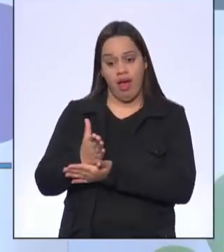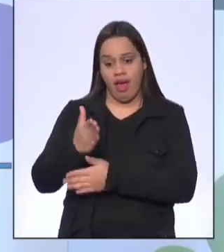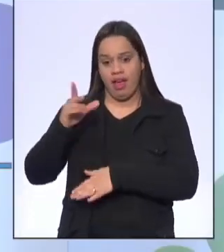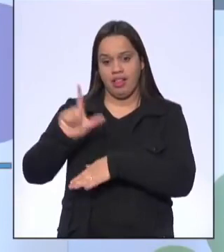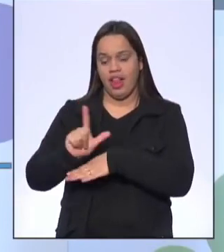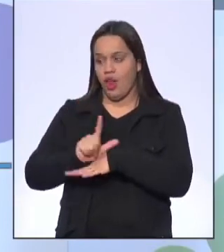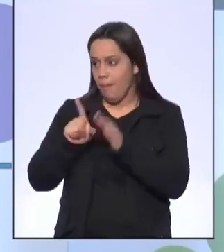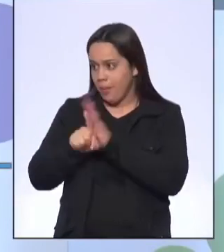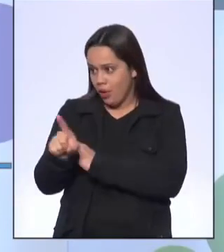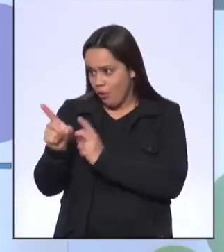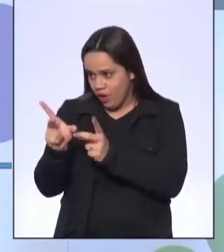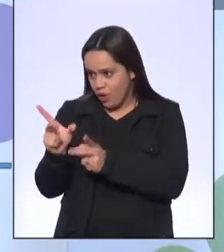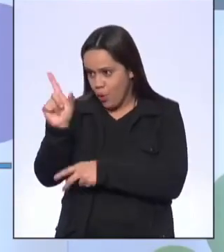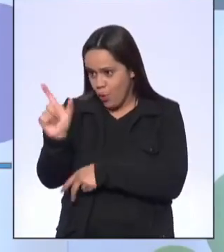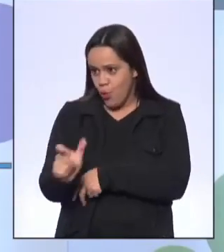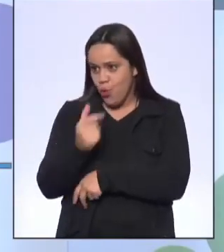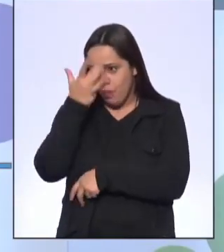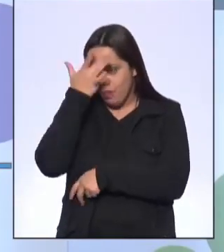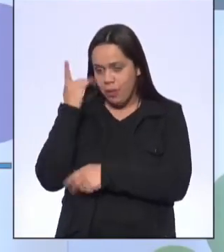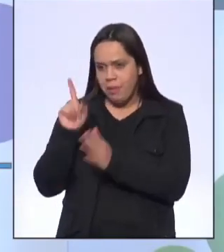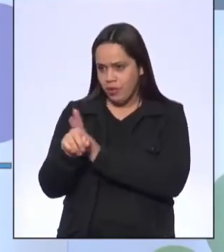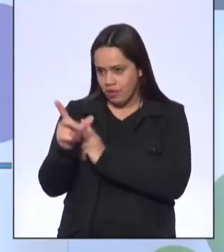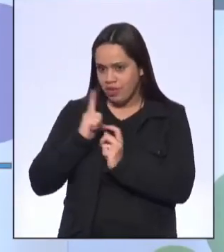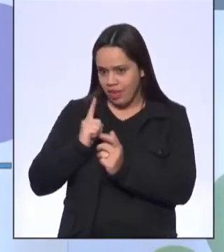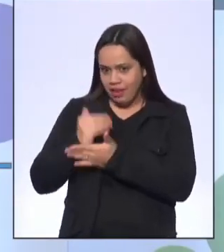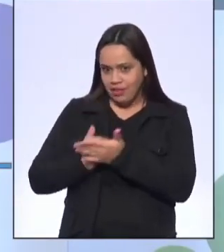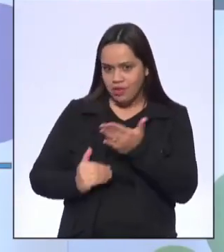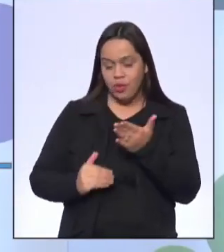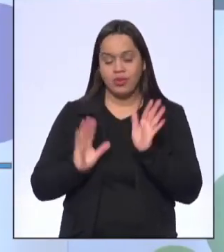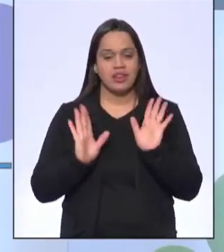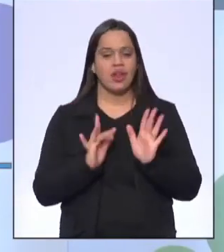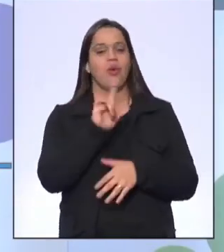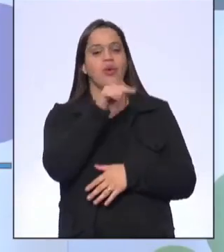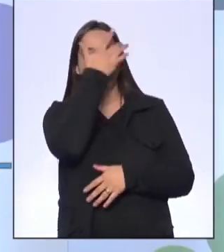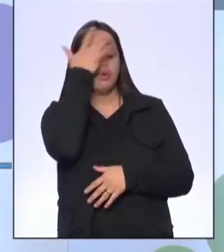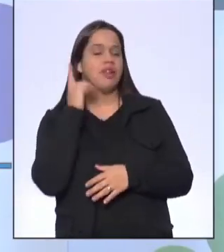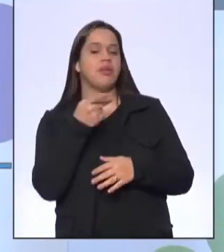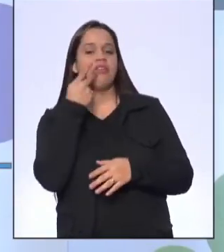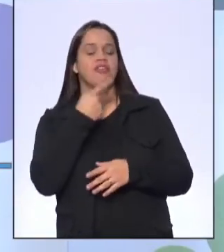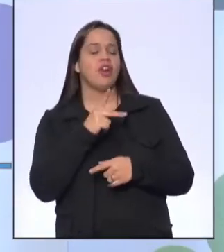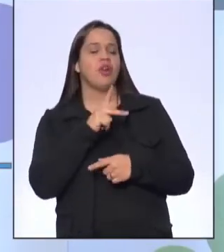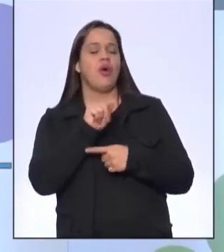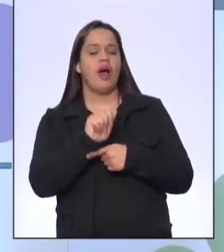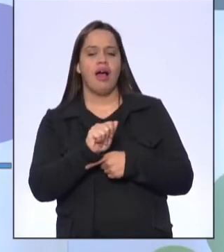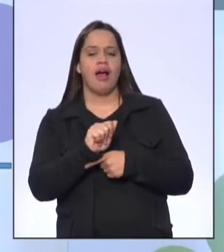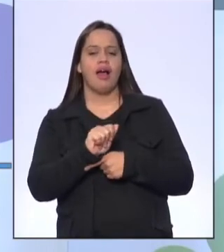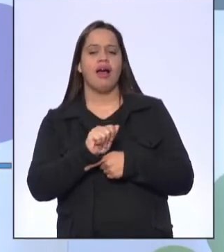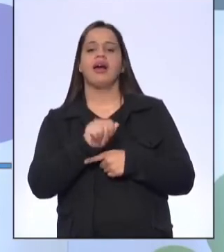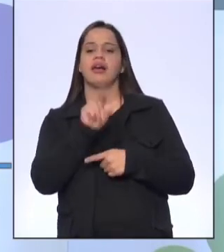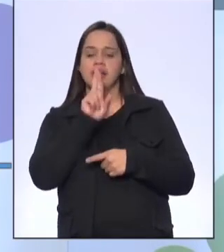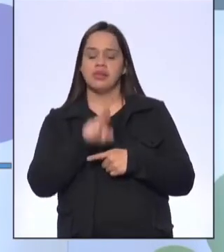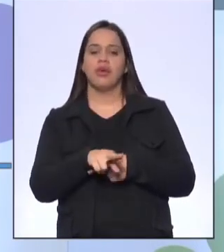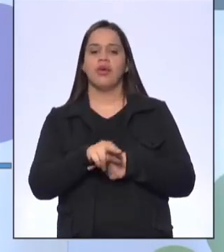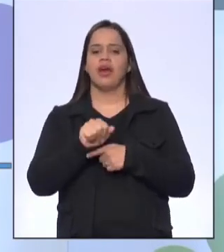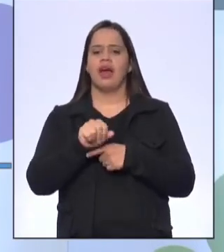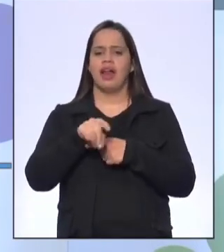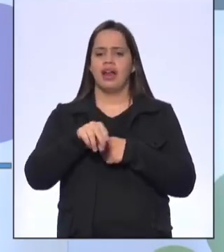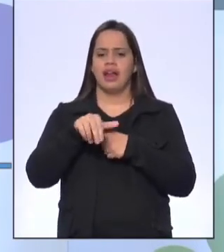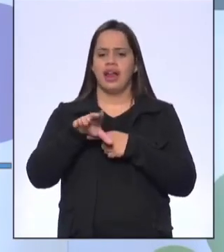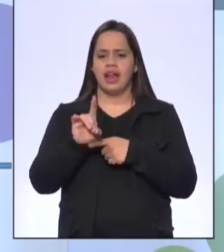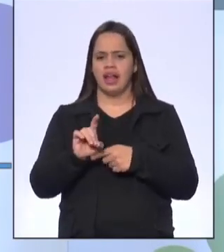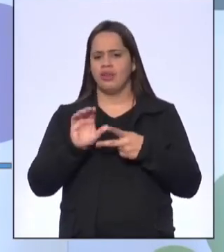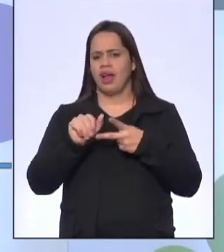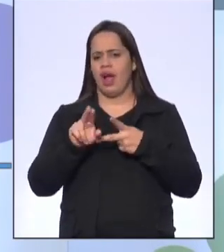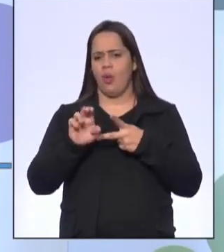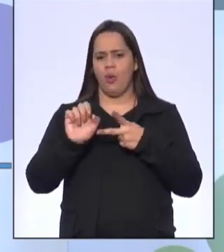falo: tem desconto? Tá certo. E muitos falaram também alternativa A, o Daniel, Armando, Renan, Matheus, Pedro Henrique, Cauã,